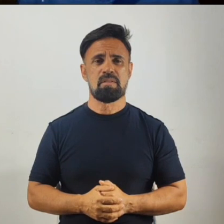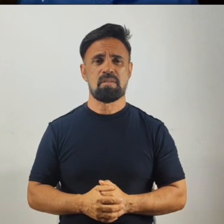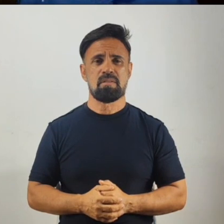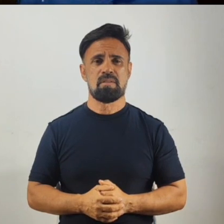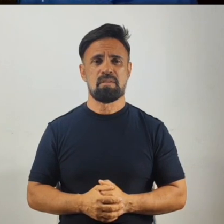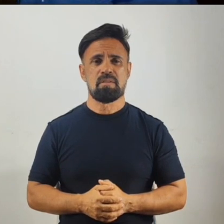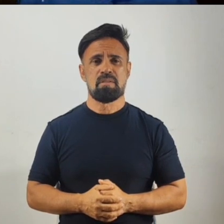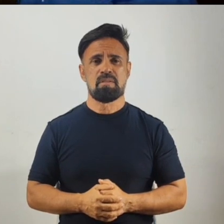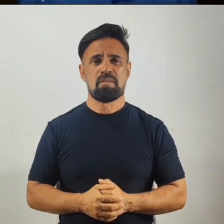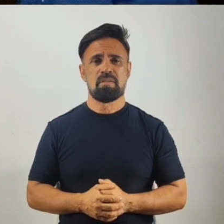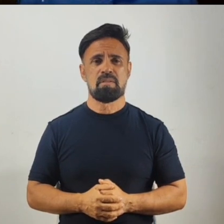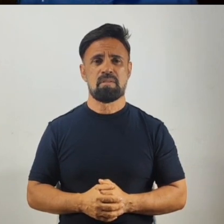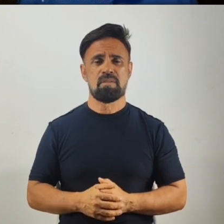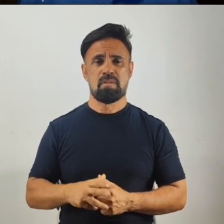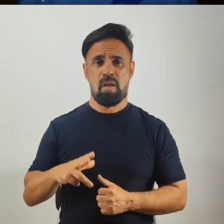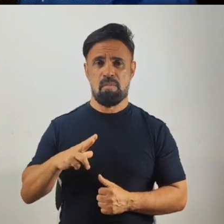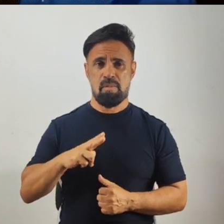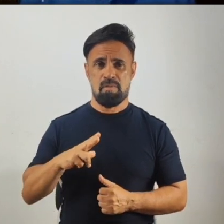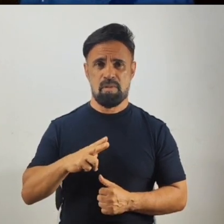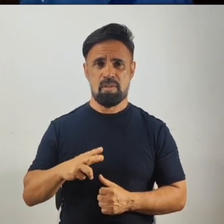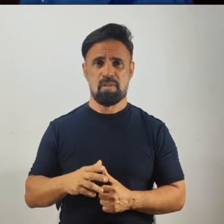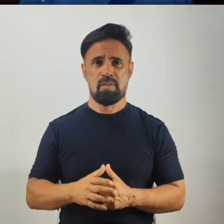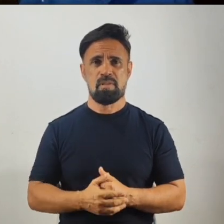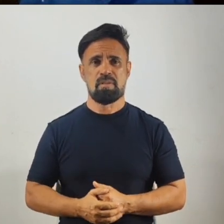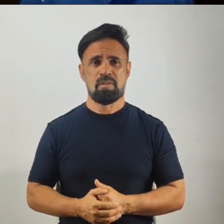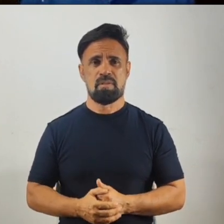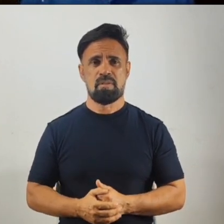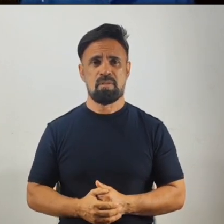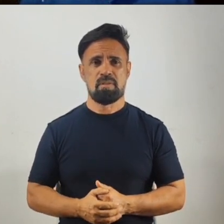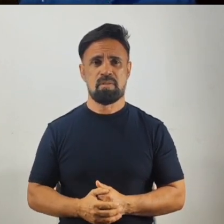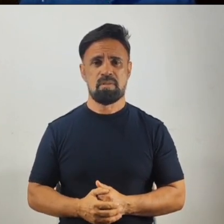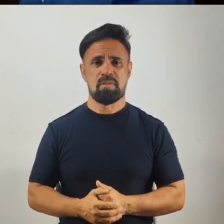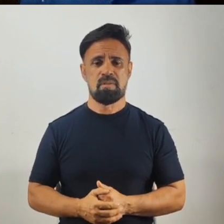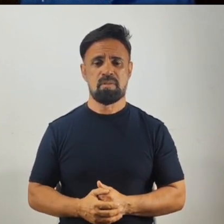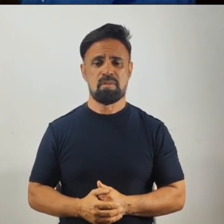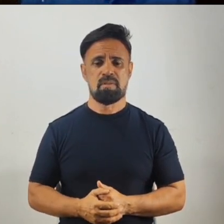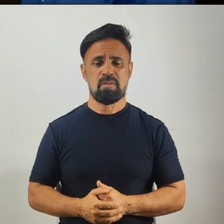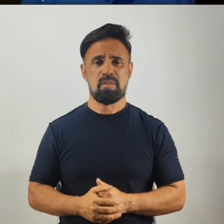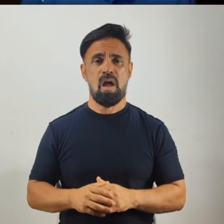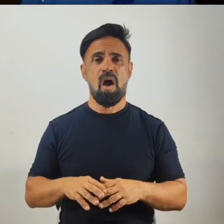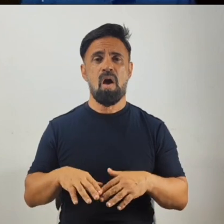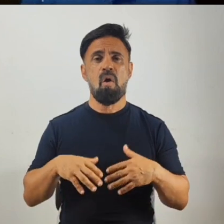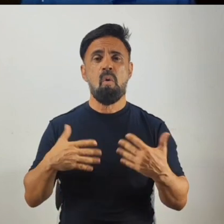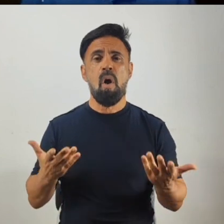também das unidades privadas.